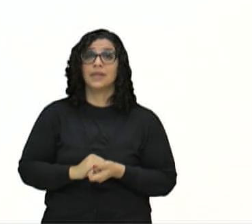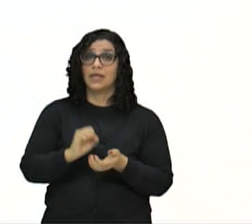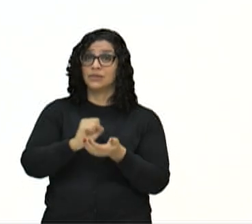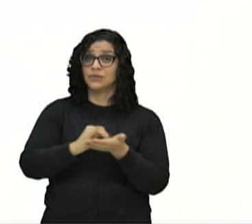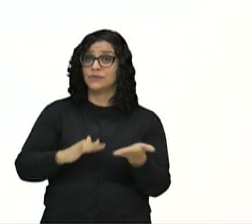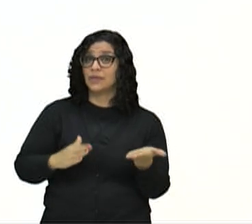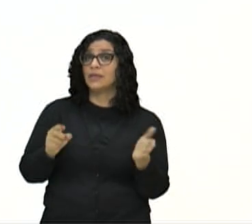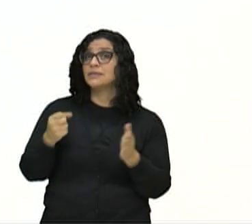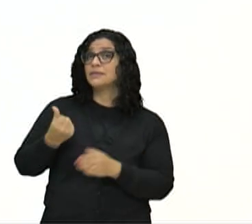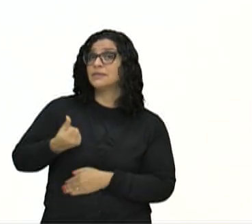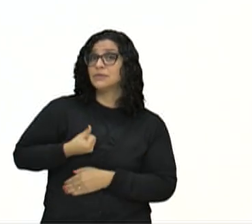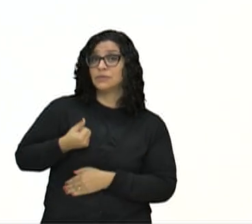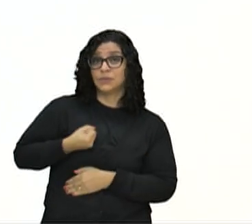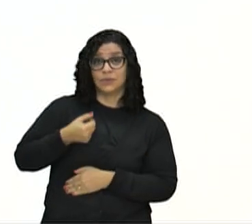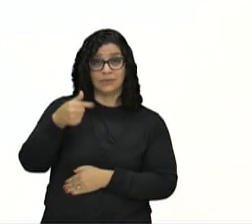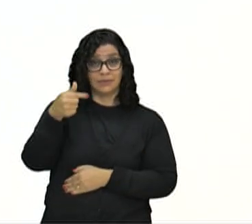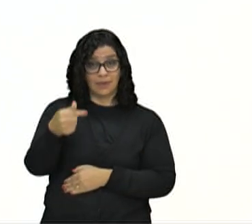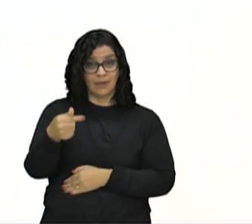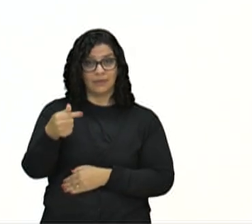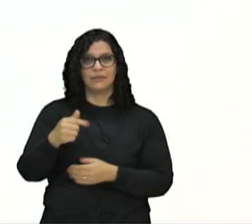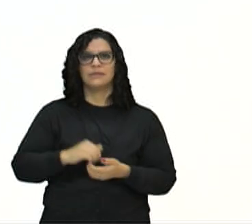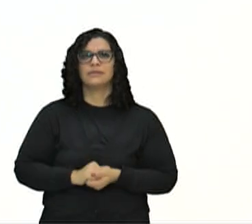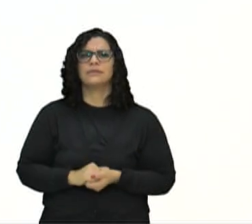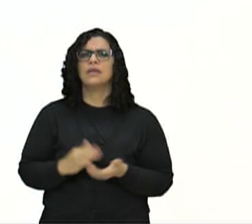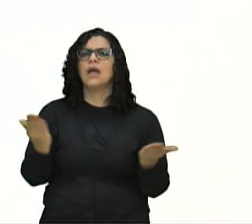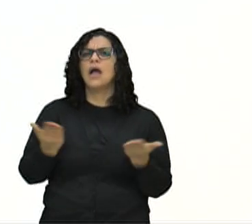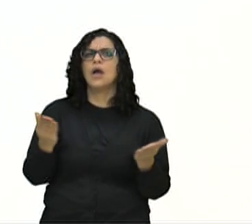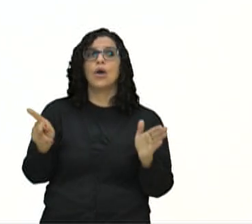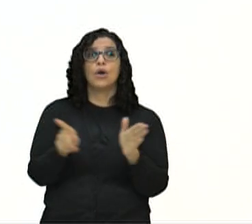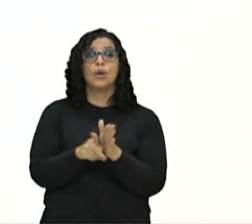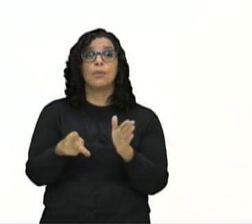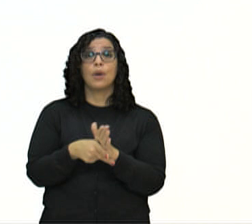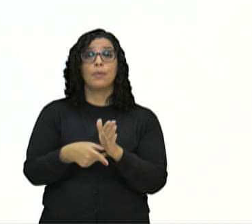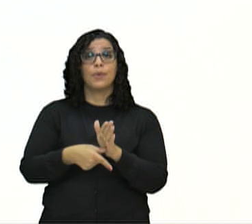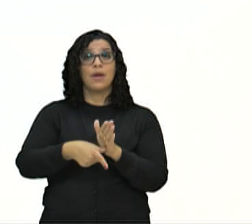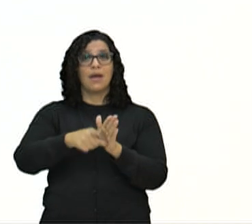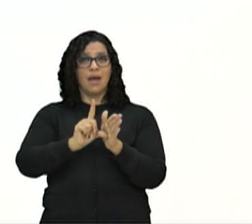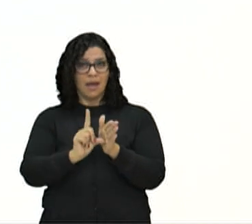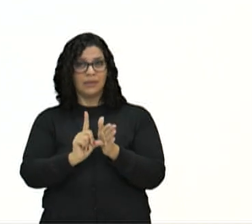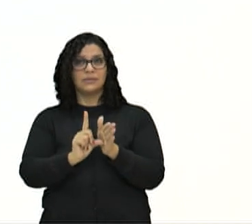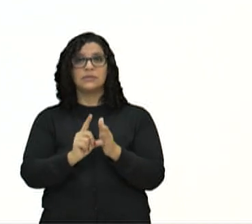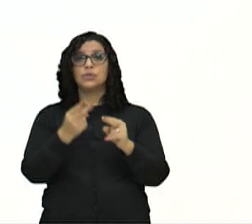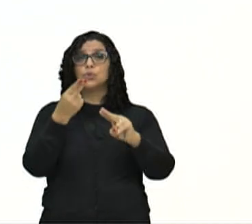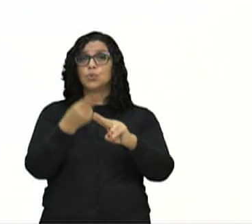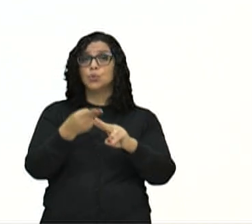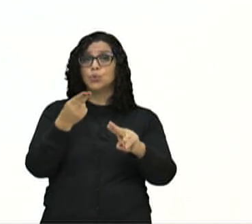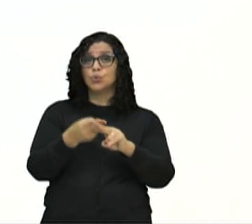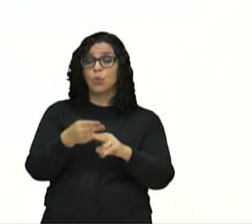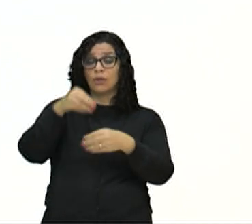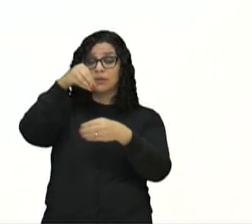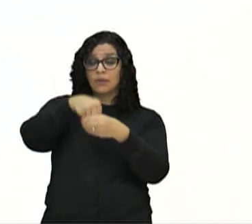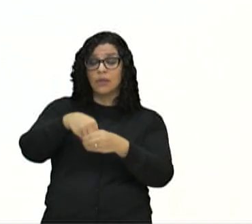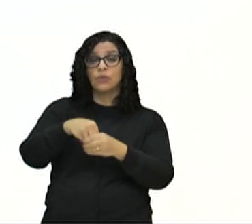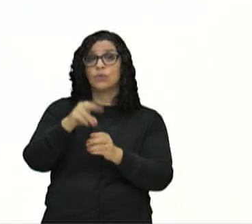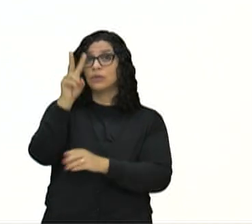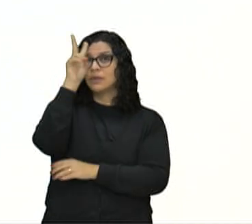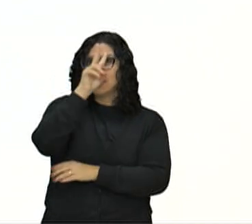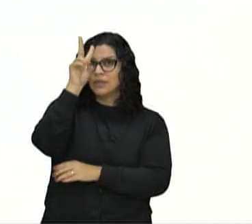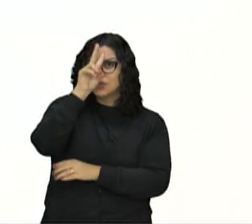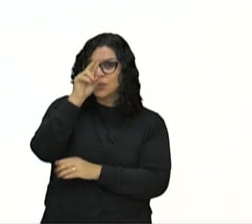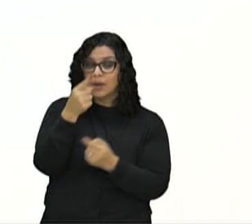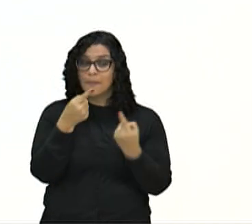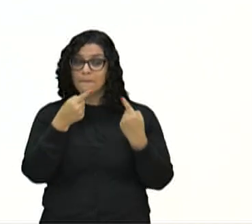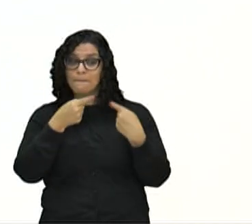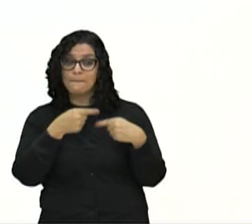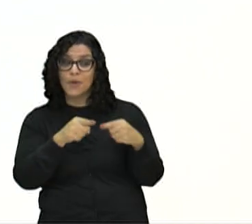Próxima questão, galera. O que o recurso da antecipação usado pelo narrador provoca no